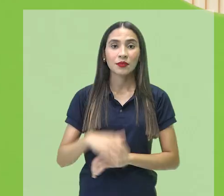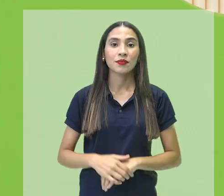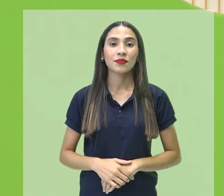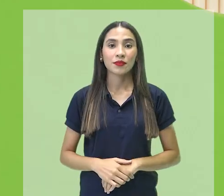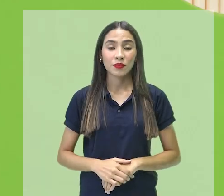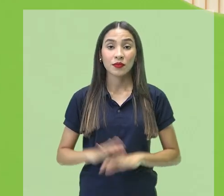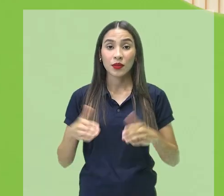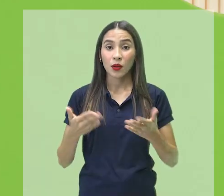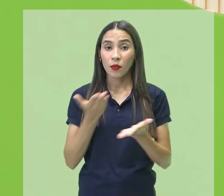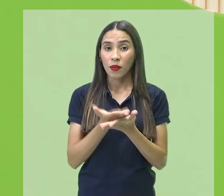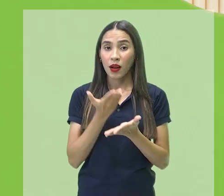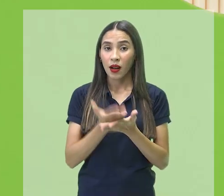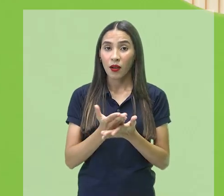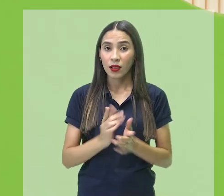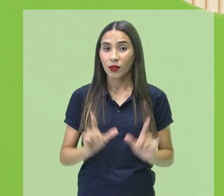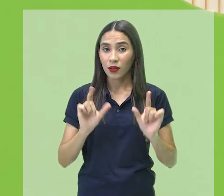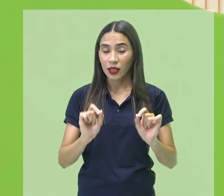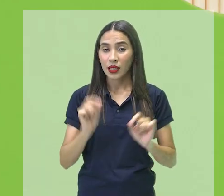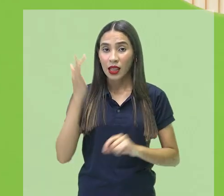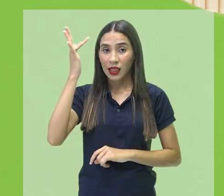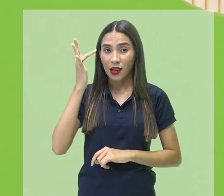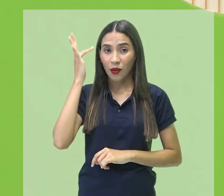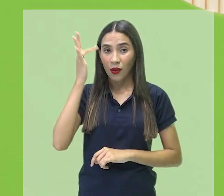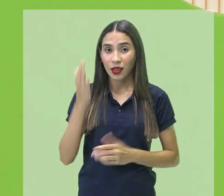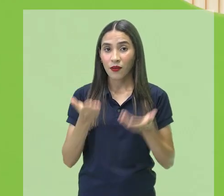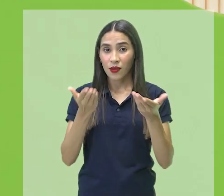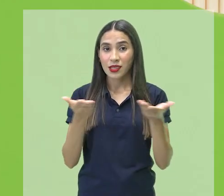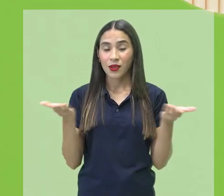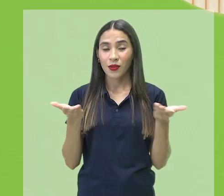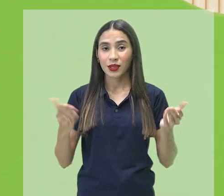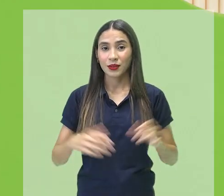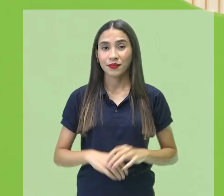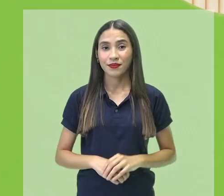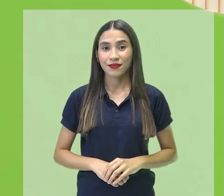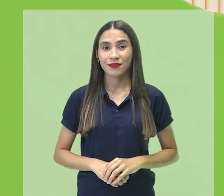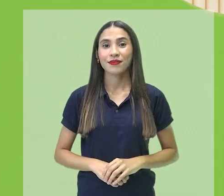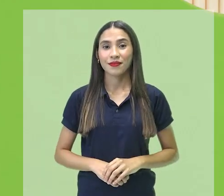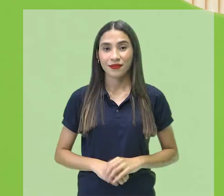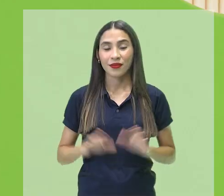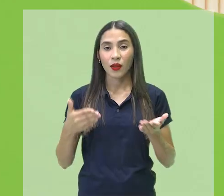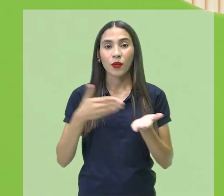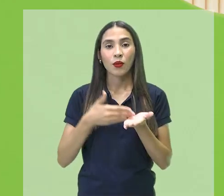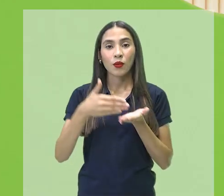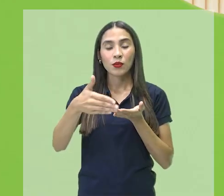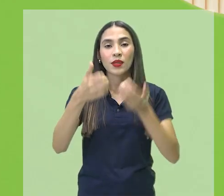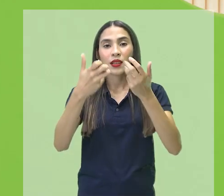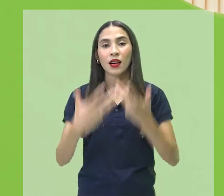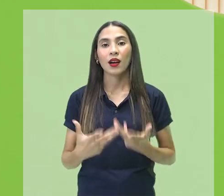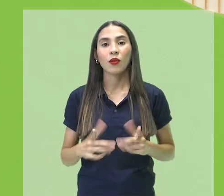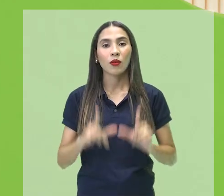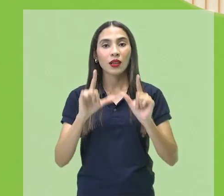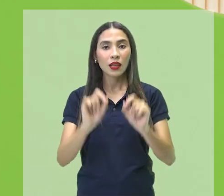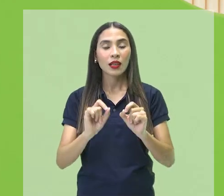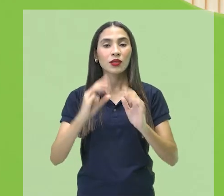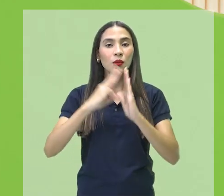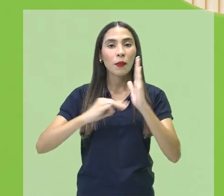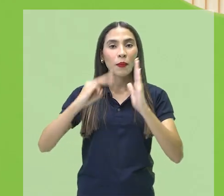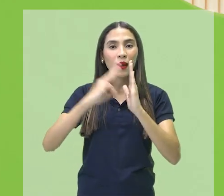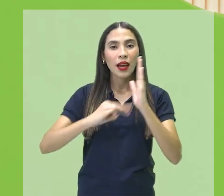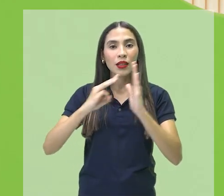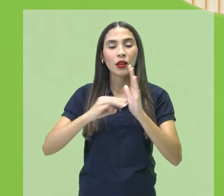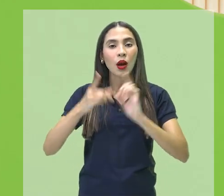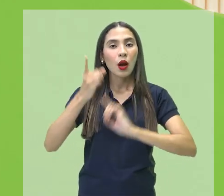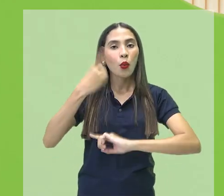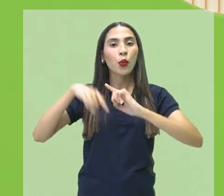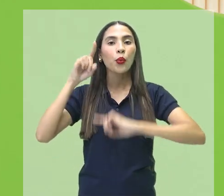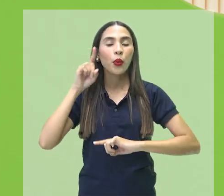científica. Uma aula extremamente teórica para vocês hoje. Vamos começar falando, então, de um